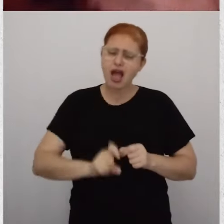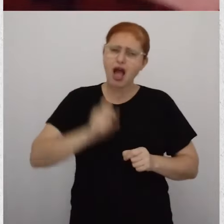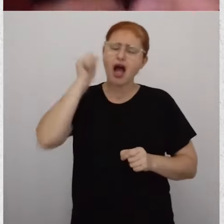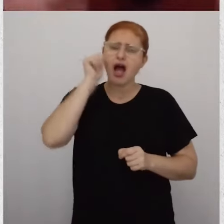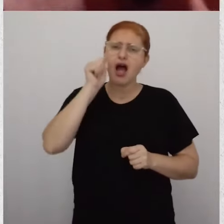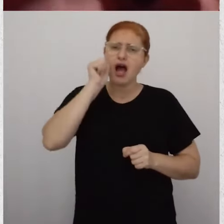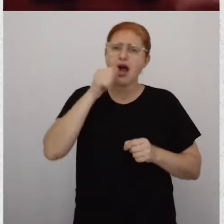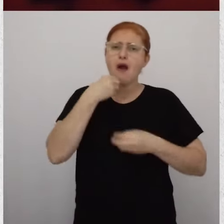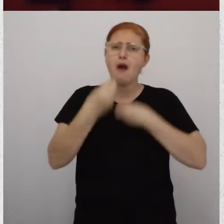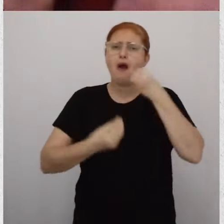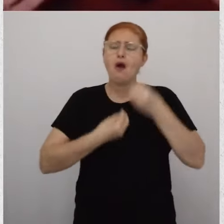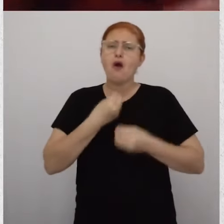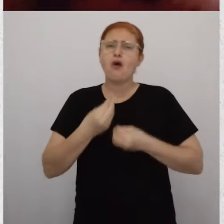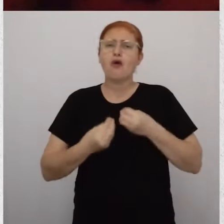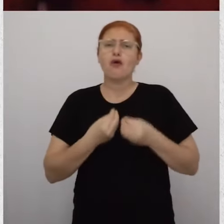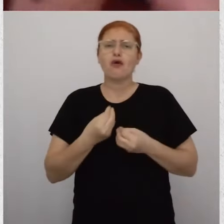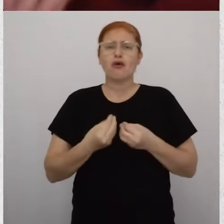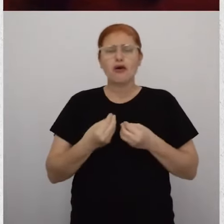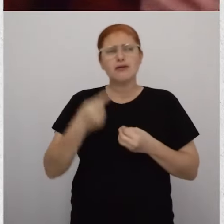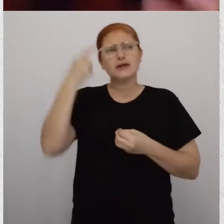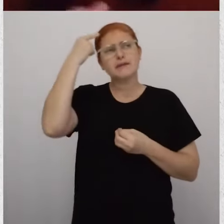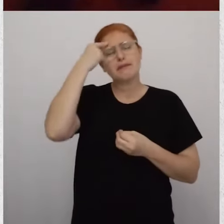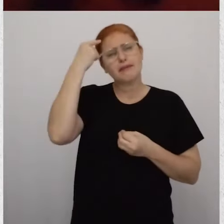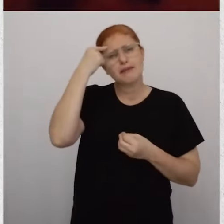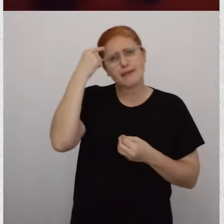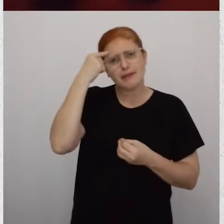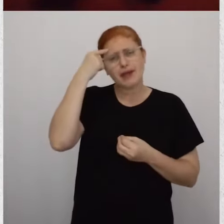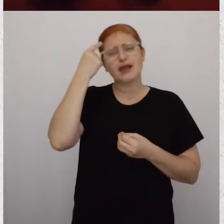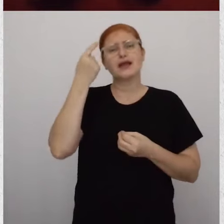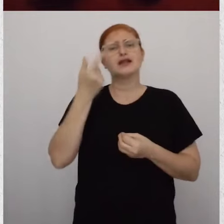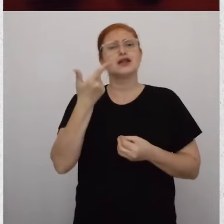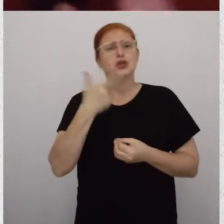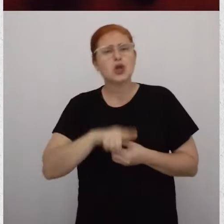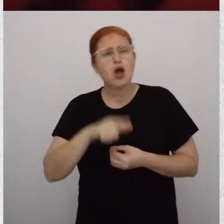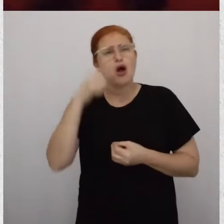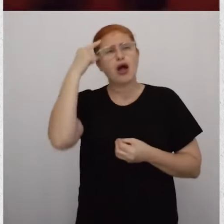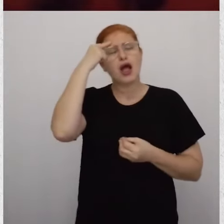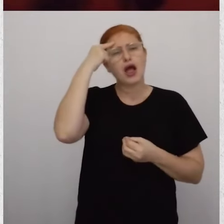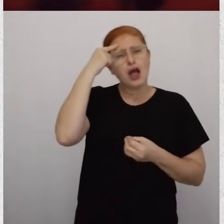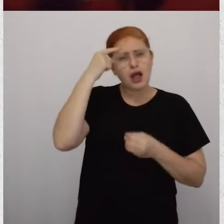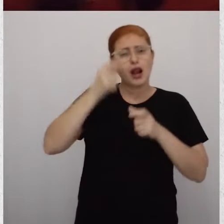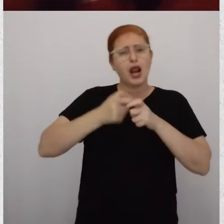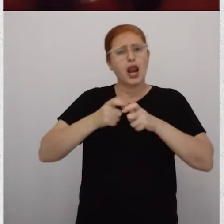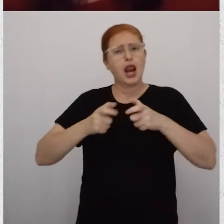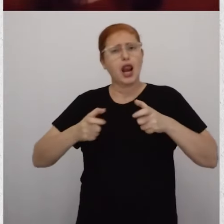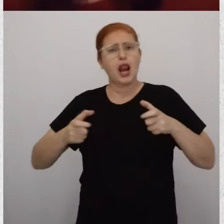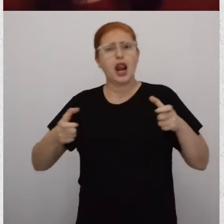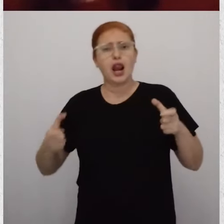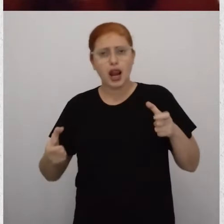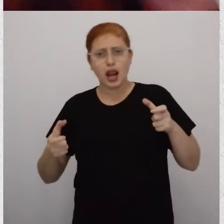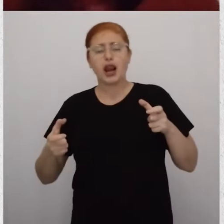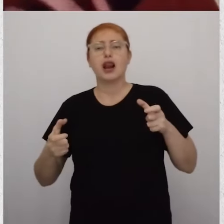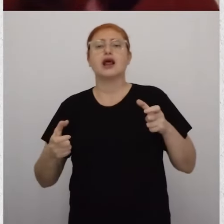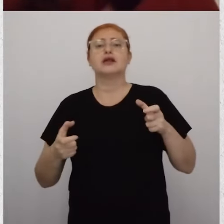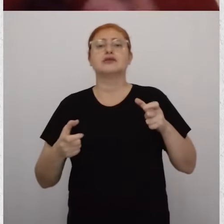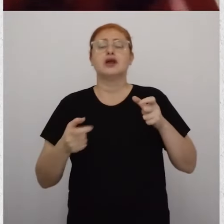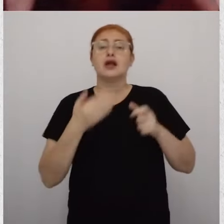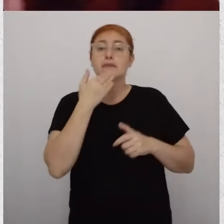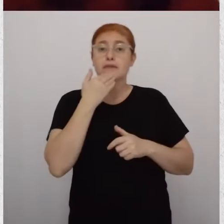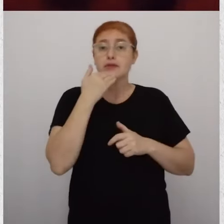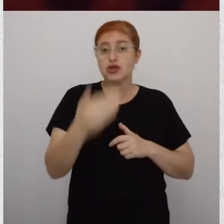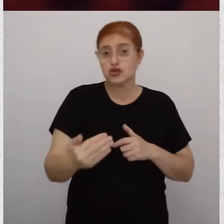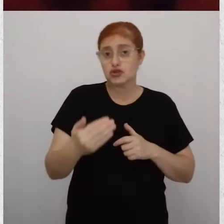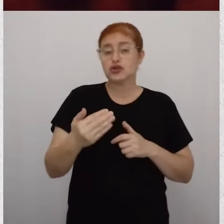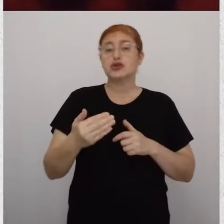como essa categoria vai sendo repensada e reinventada, ampliando as reivindicações que a gente entende como